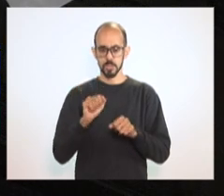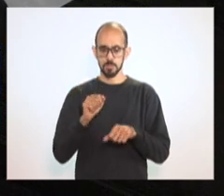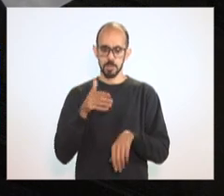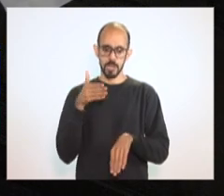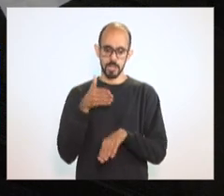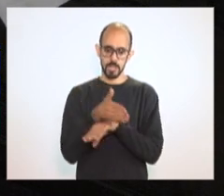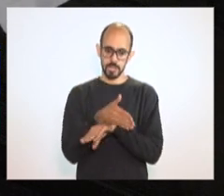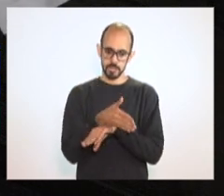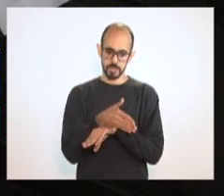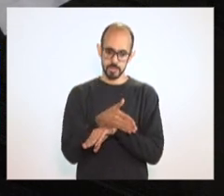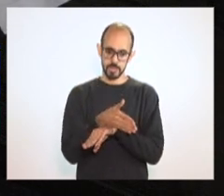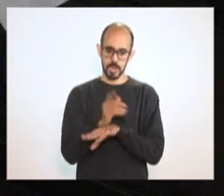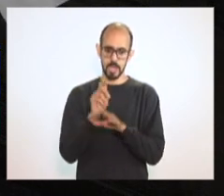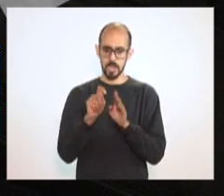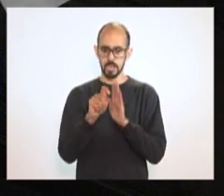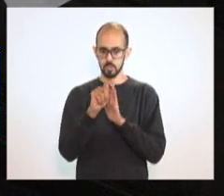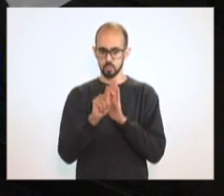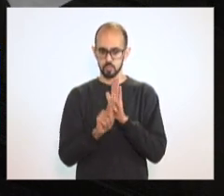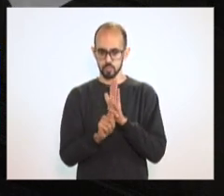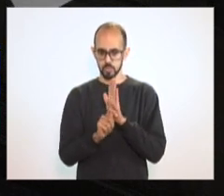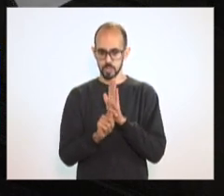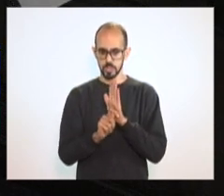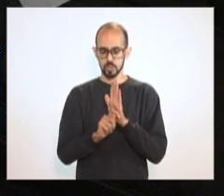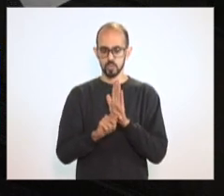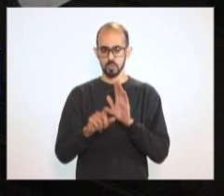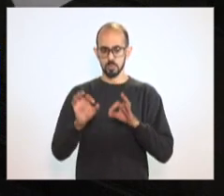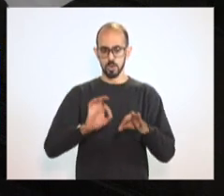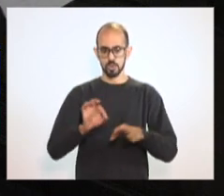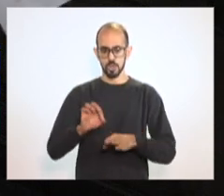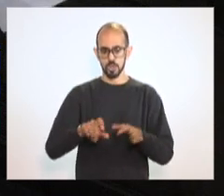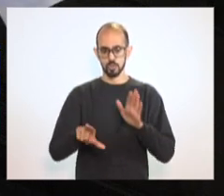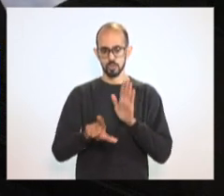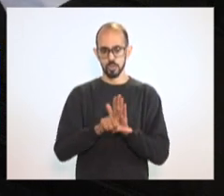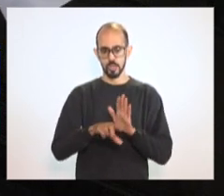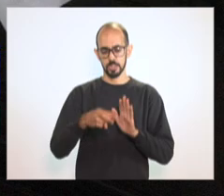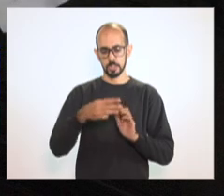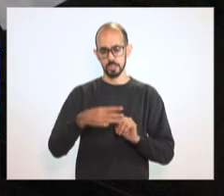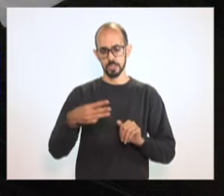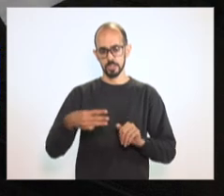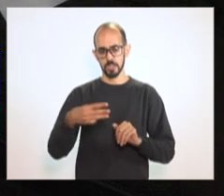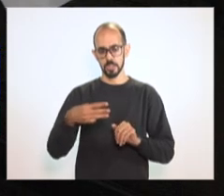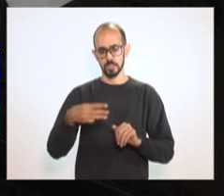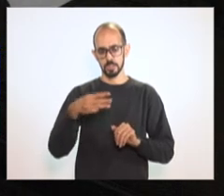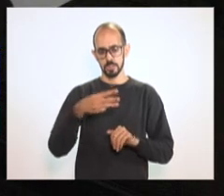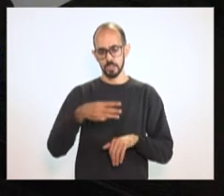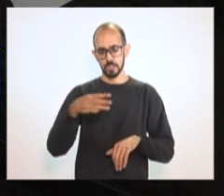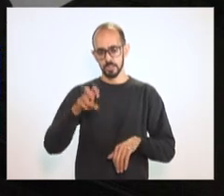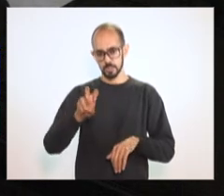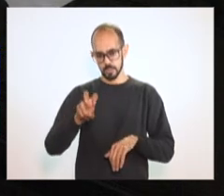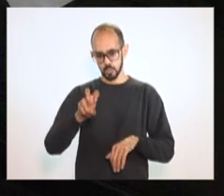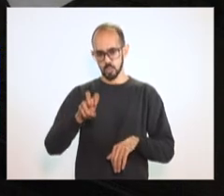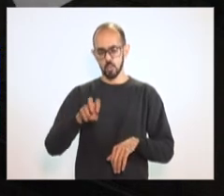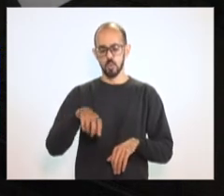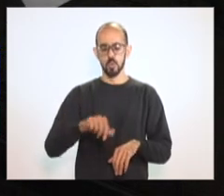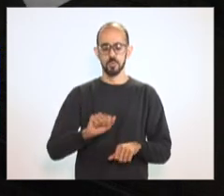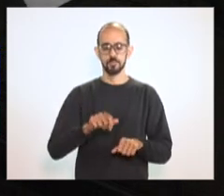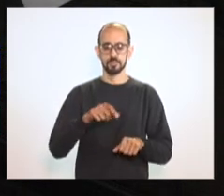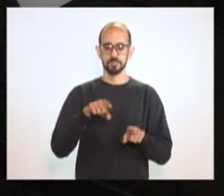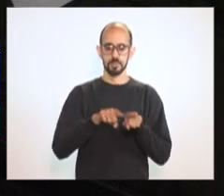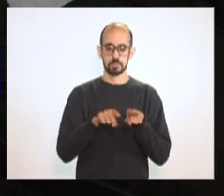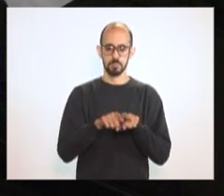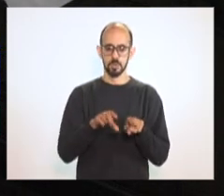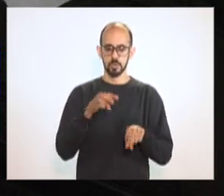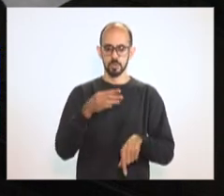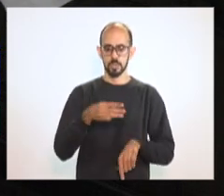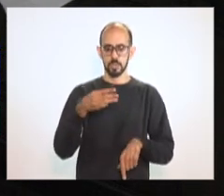na pauta os projetos de lei 3.3 3.5 de 2020 e também o 3.770 de